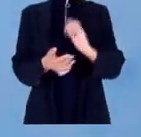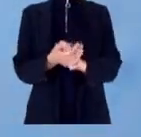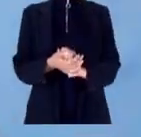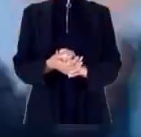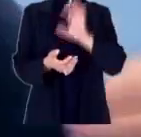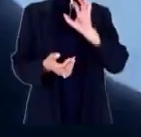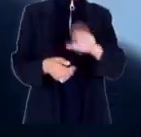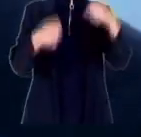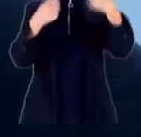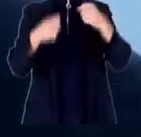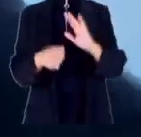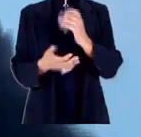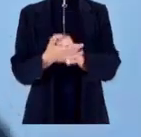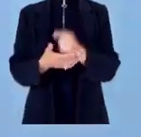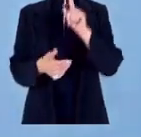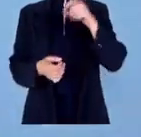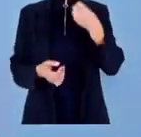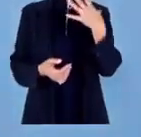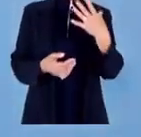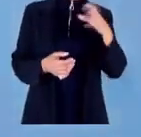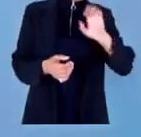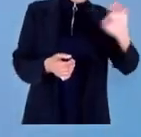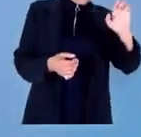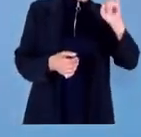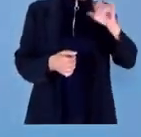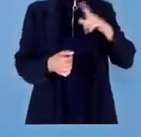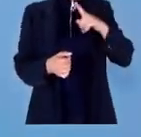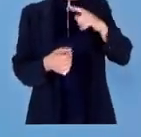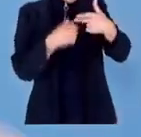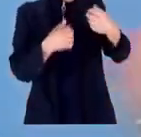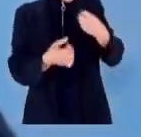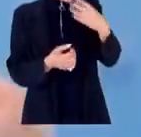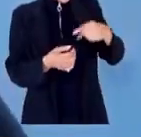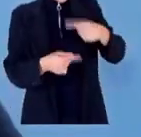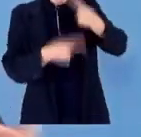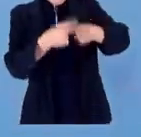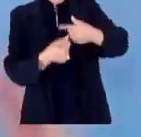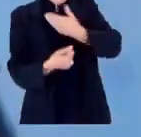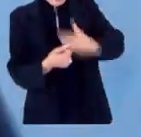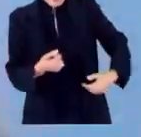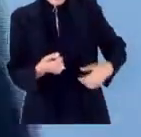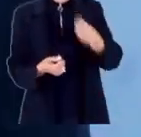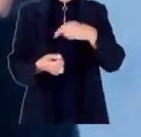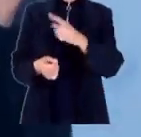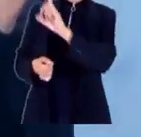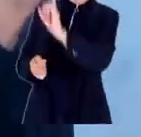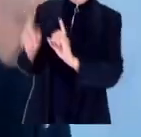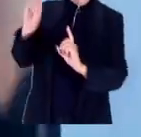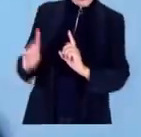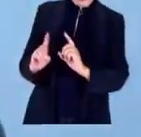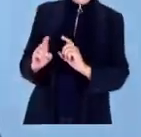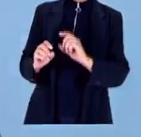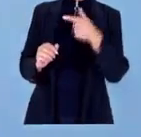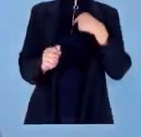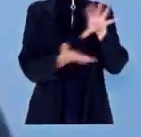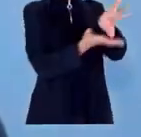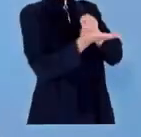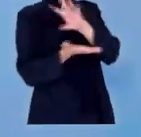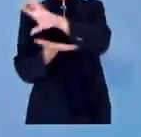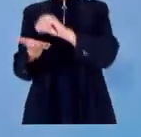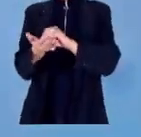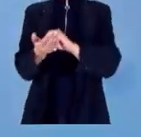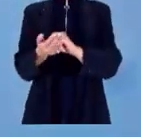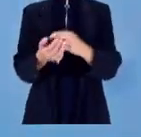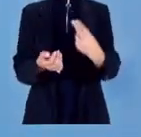isso que tem que ser o que é bom da esquerda se tiver alguma coisa boa de política público que tiver da direita nós vamos assimilar o que nós